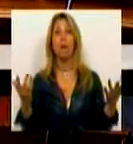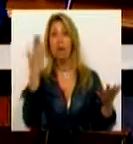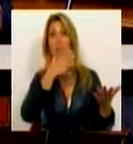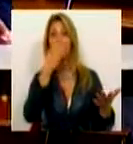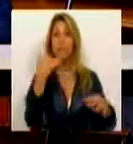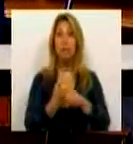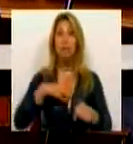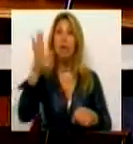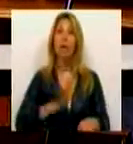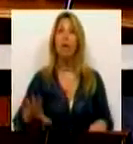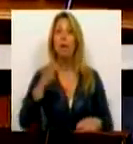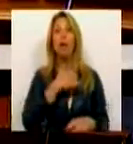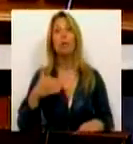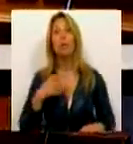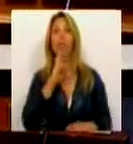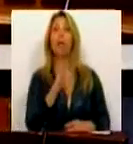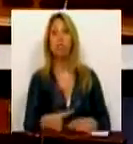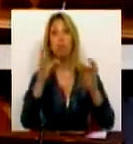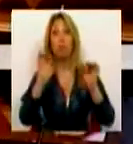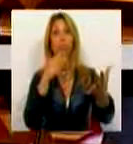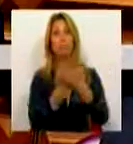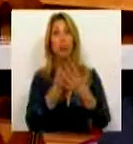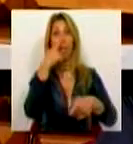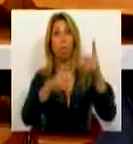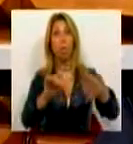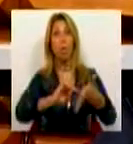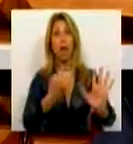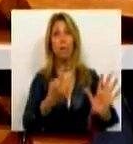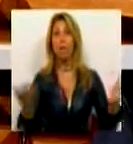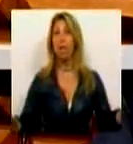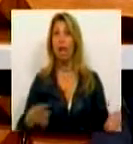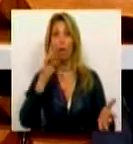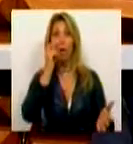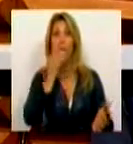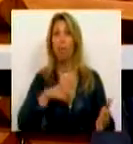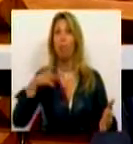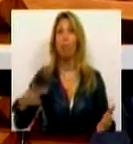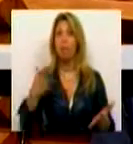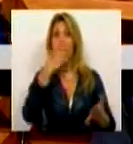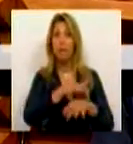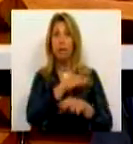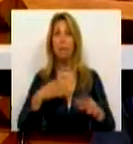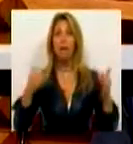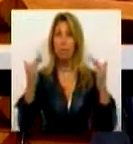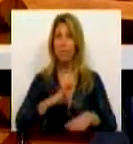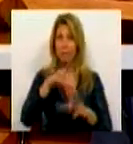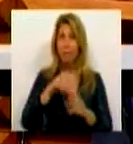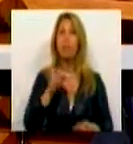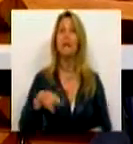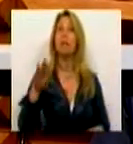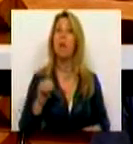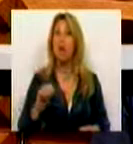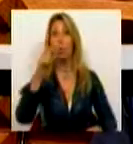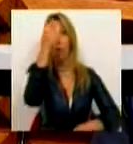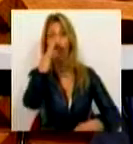não responder às necessidades das portuguesas e dos portugueses? Se tivermos menos médicos no SNS, se tivermos menos enfermeiros no SNS,